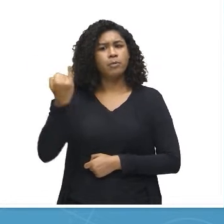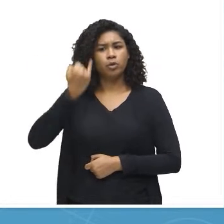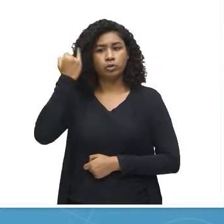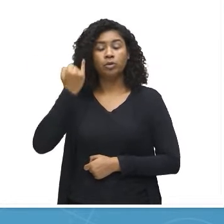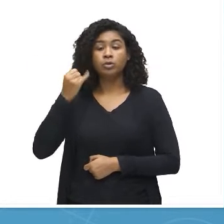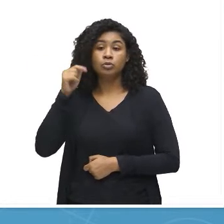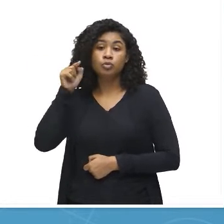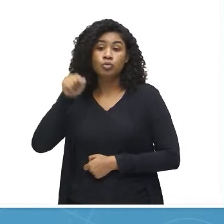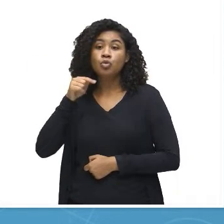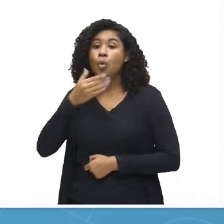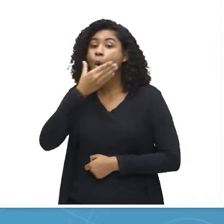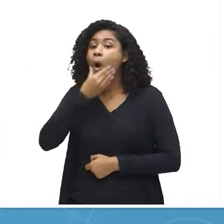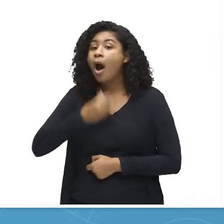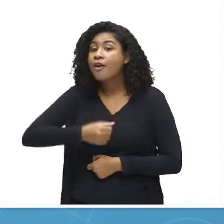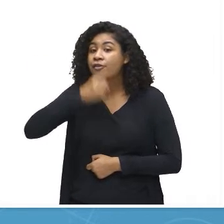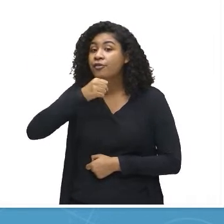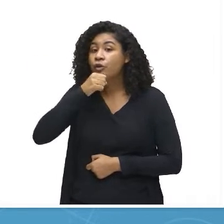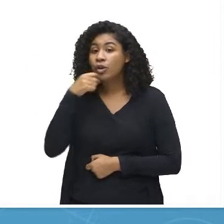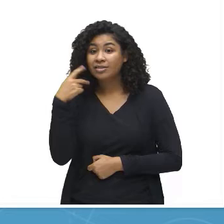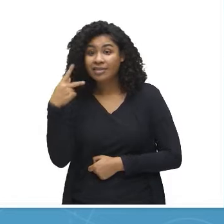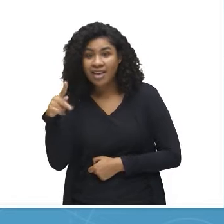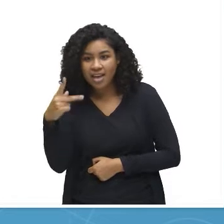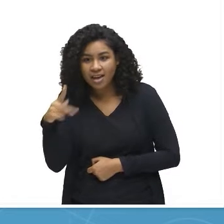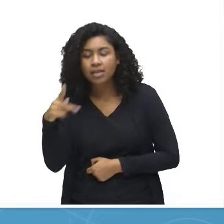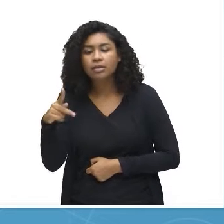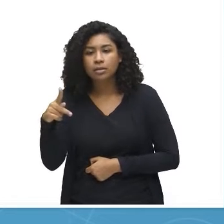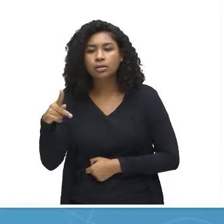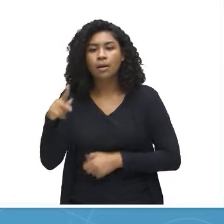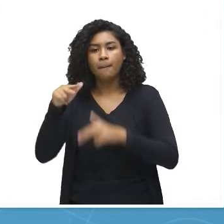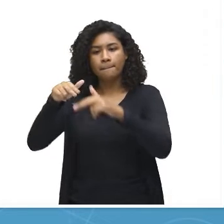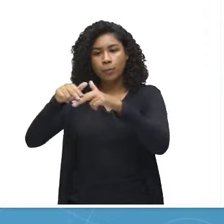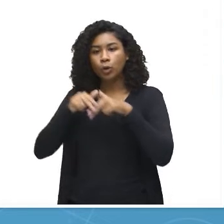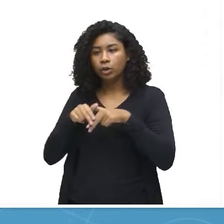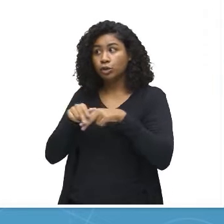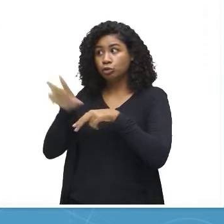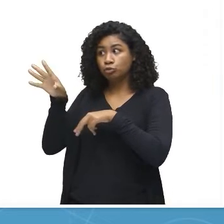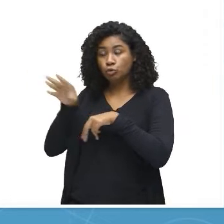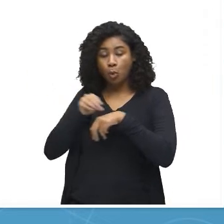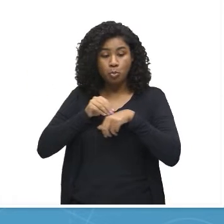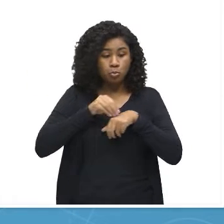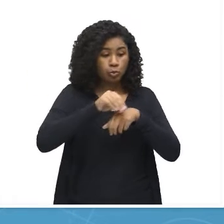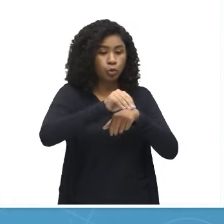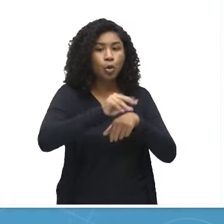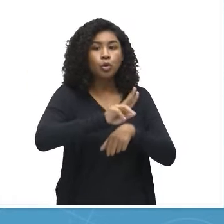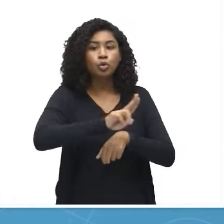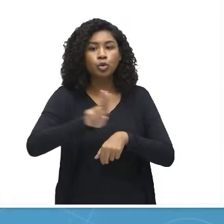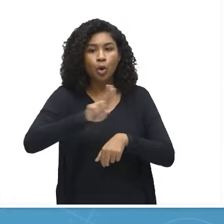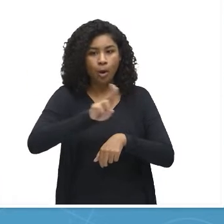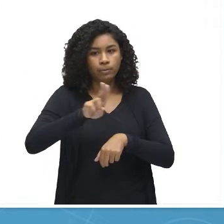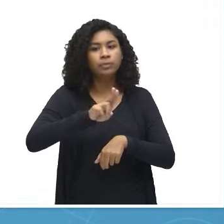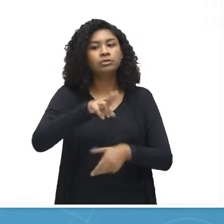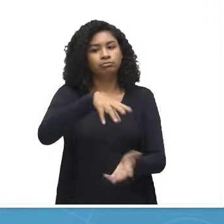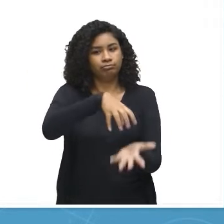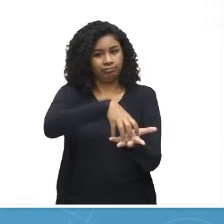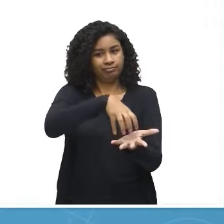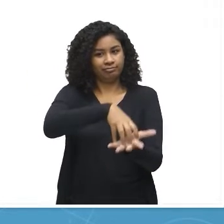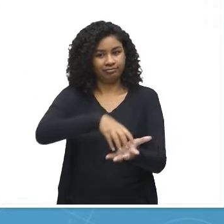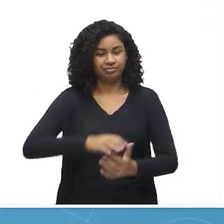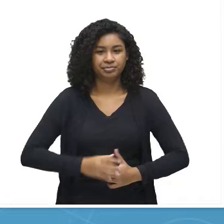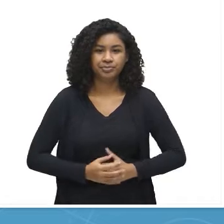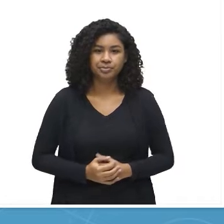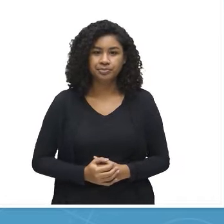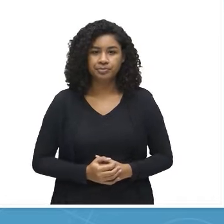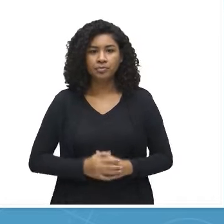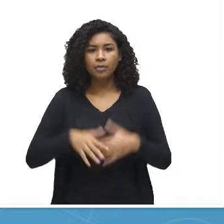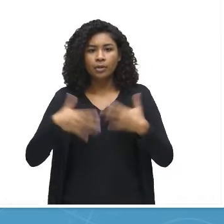dinastia recebe esse nome, tá? Vai ser iniciada em 481, quando Clovis é